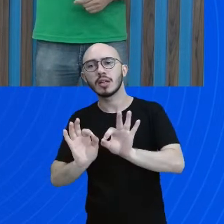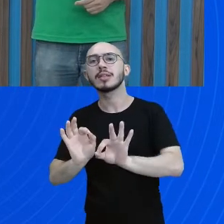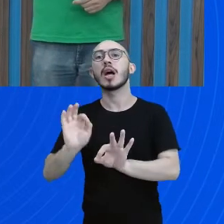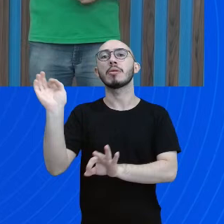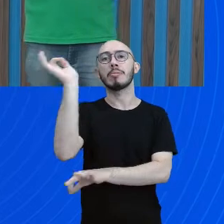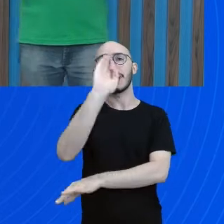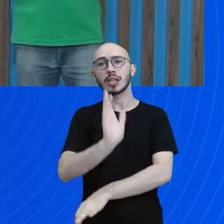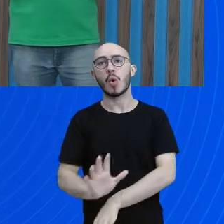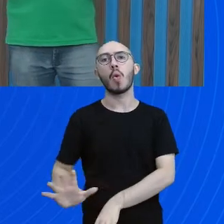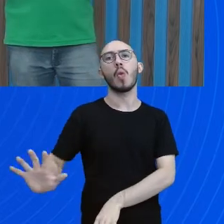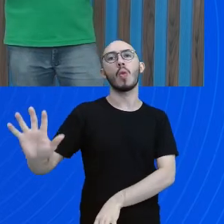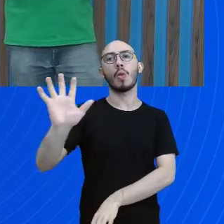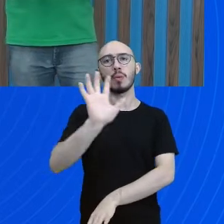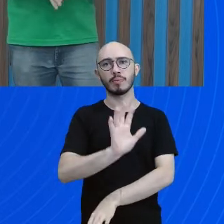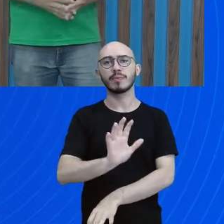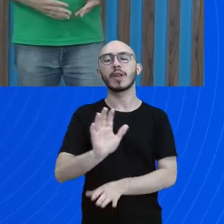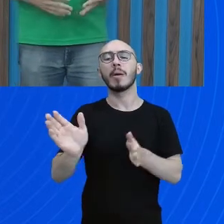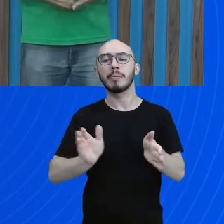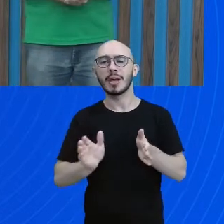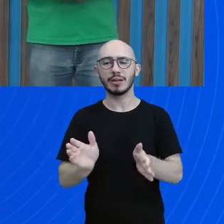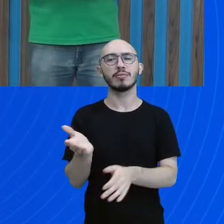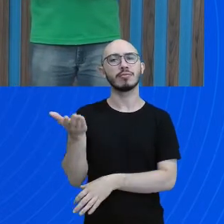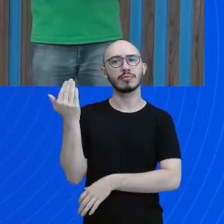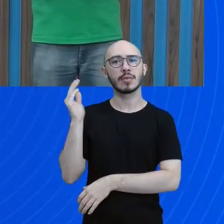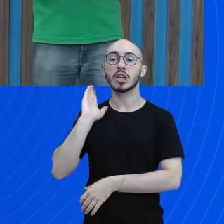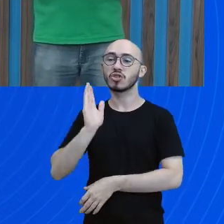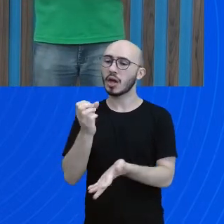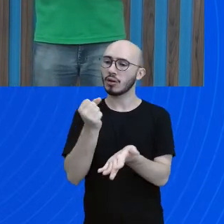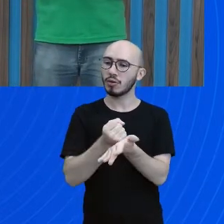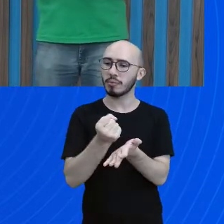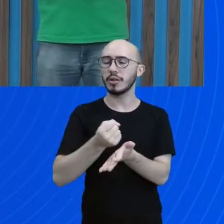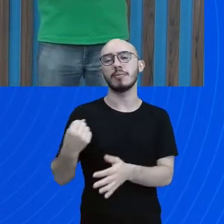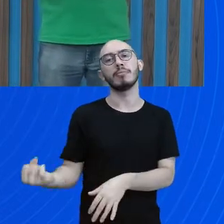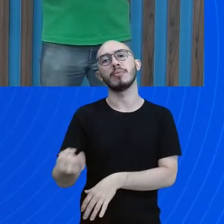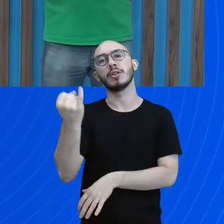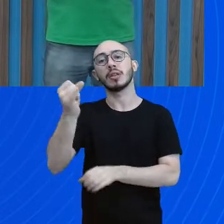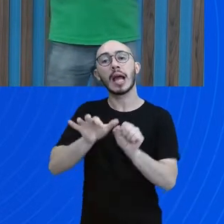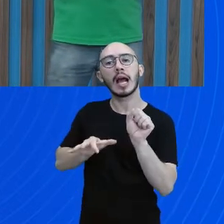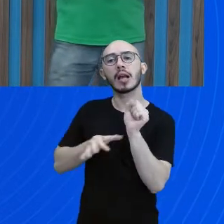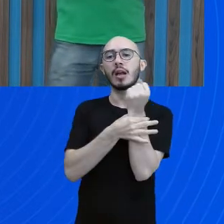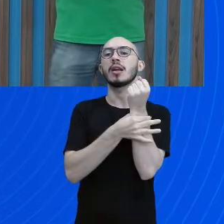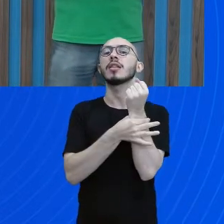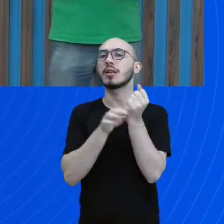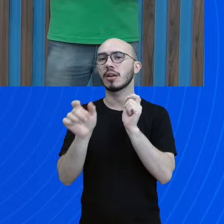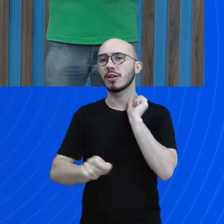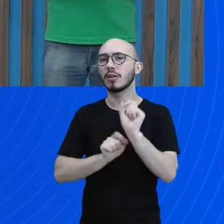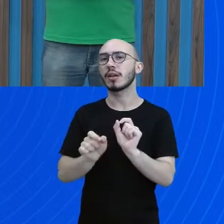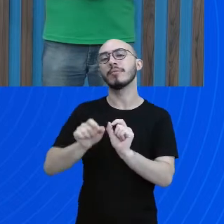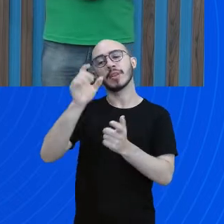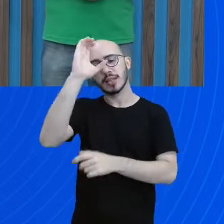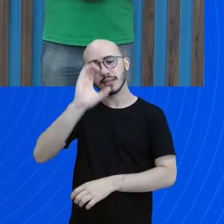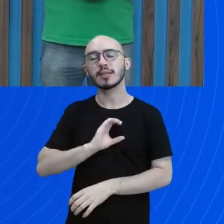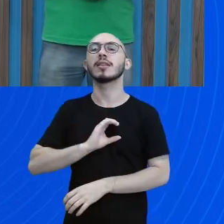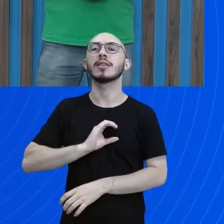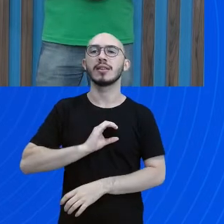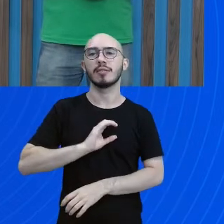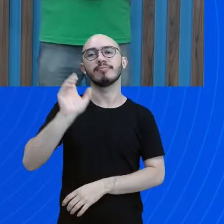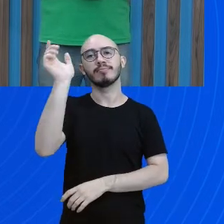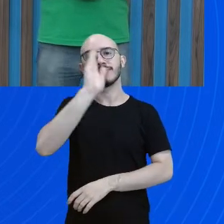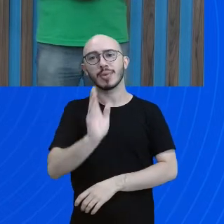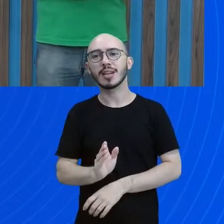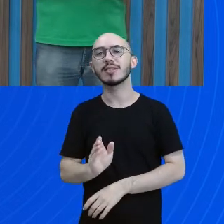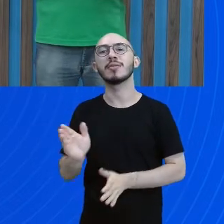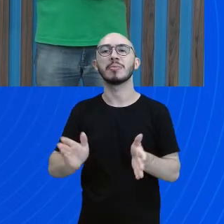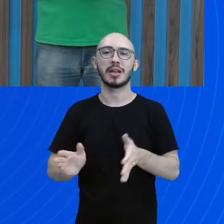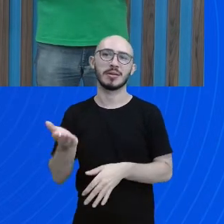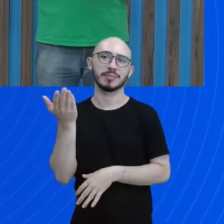nacional. Desde aquele período já era um documento importante, porque ele garantia, era o símbolo da cidadania no Brasil naquele período.